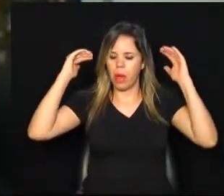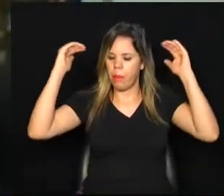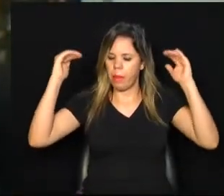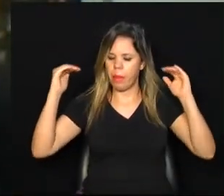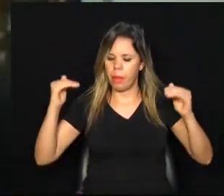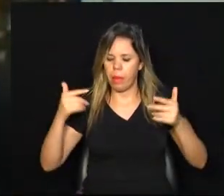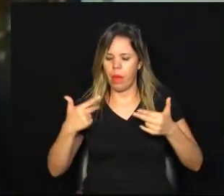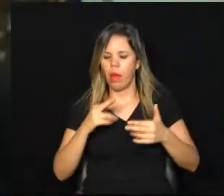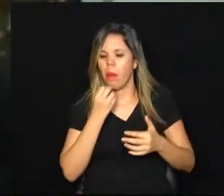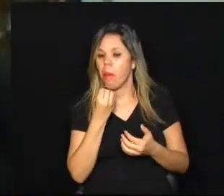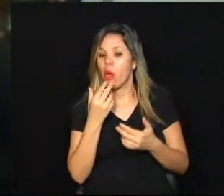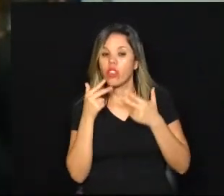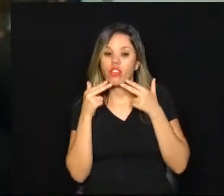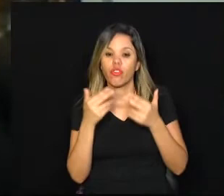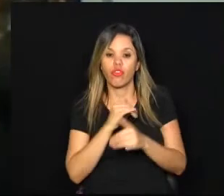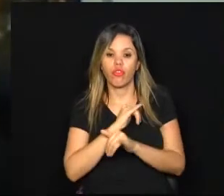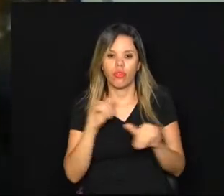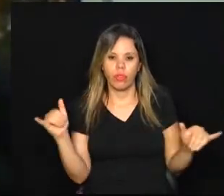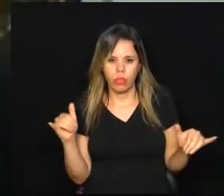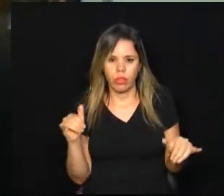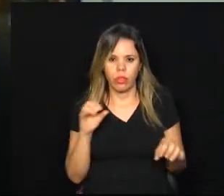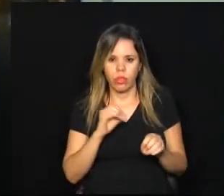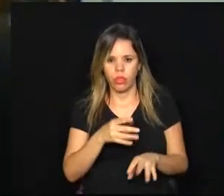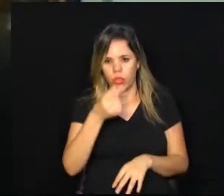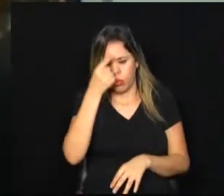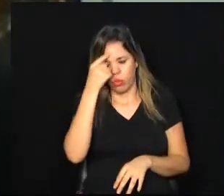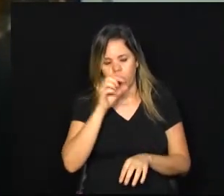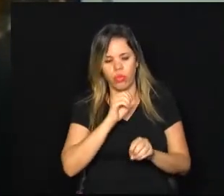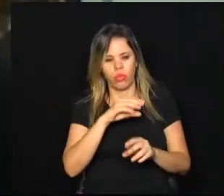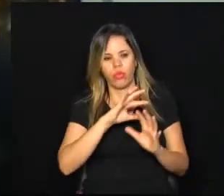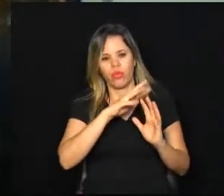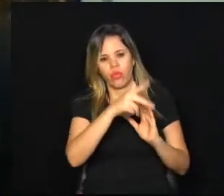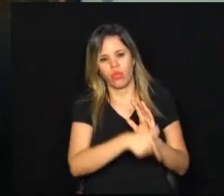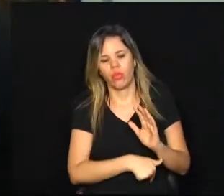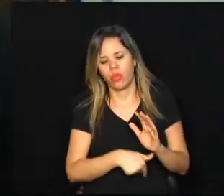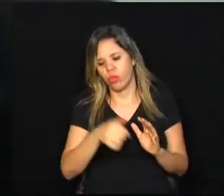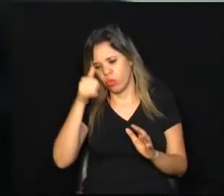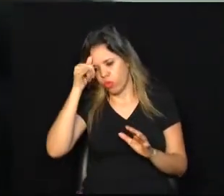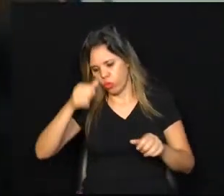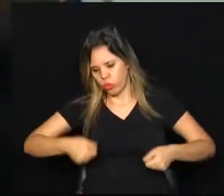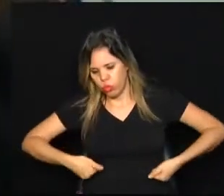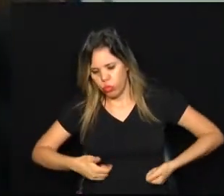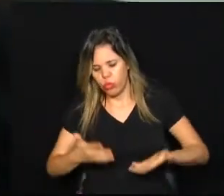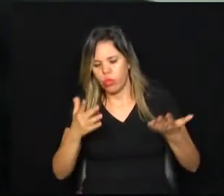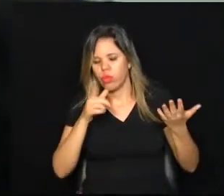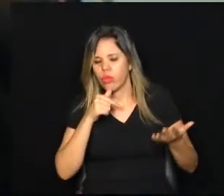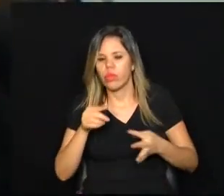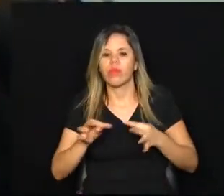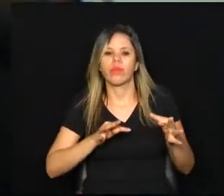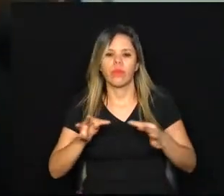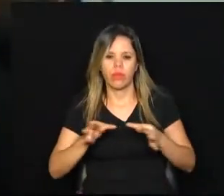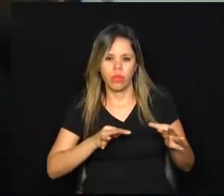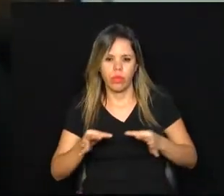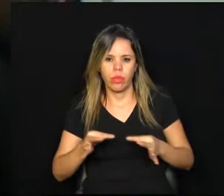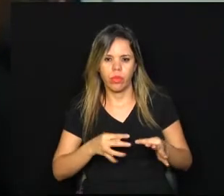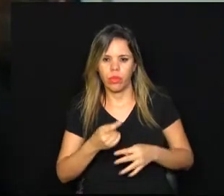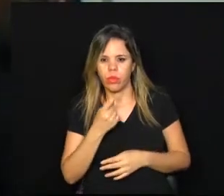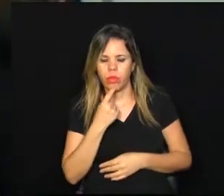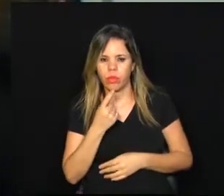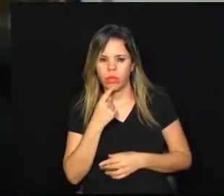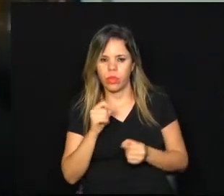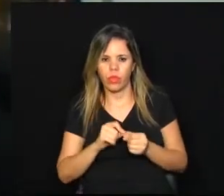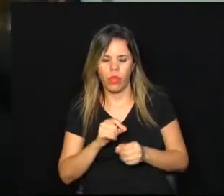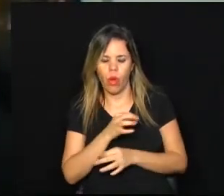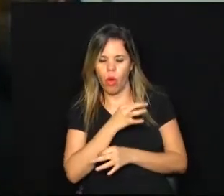boa notícia, né? Um em educação ambiental, o outro em combate ao desperdício. Tratar o que Campinas trata